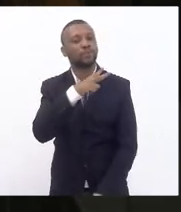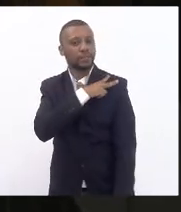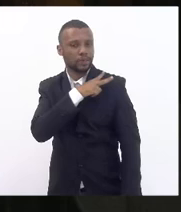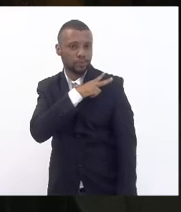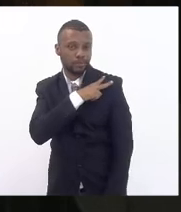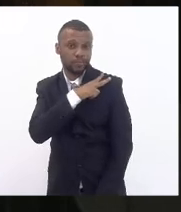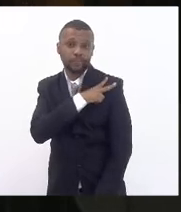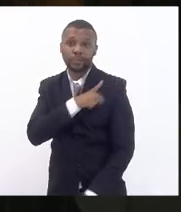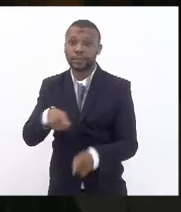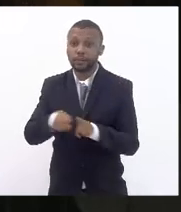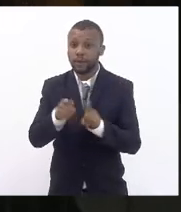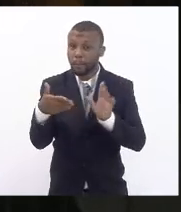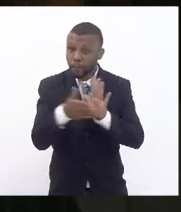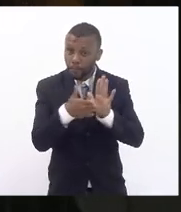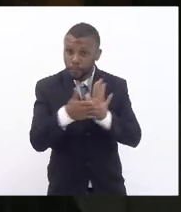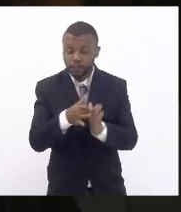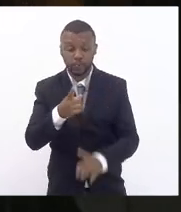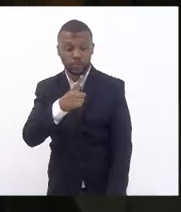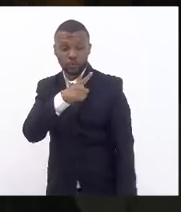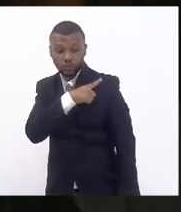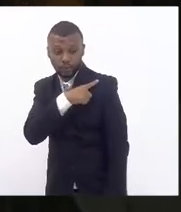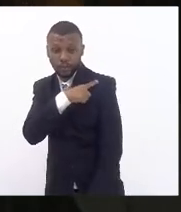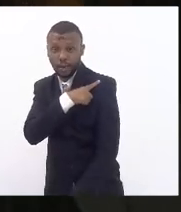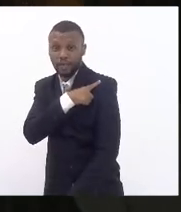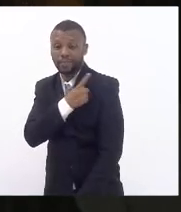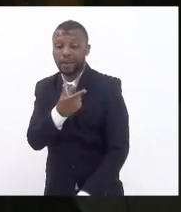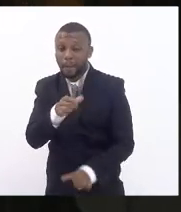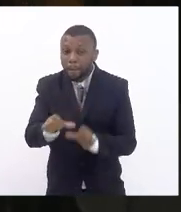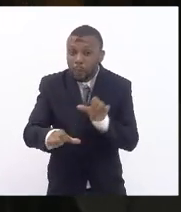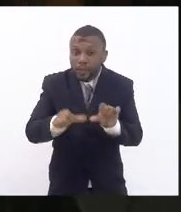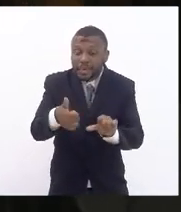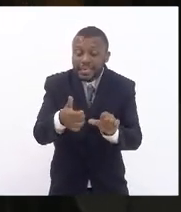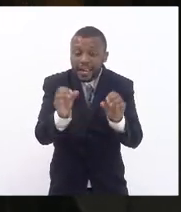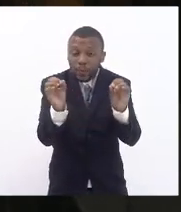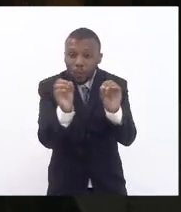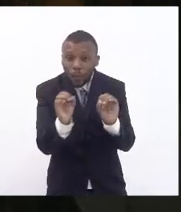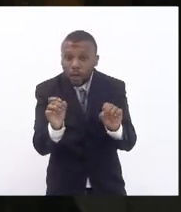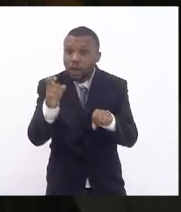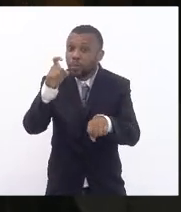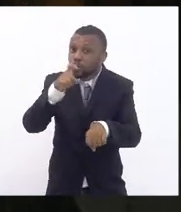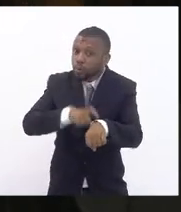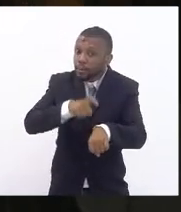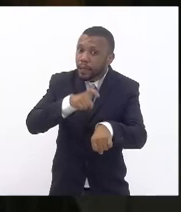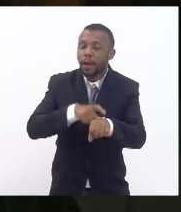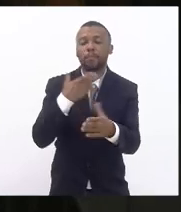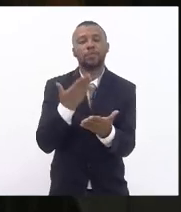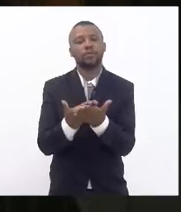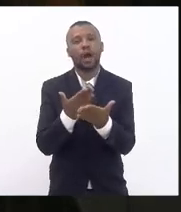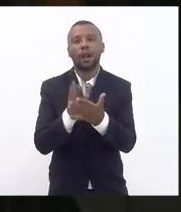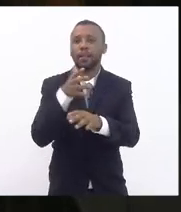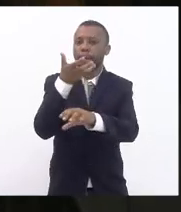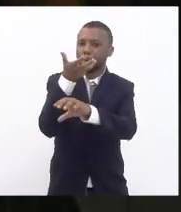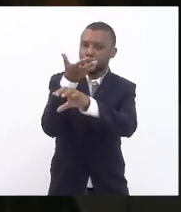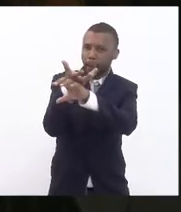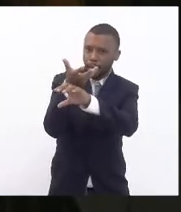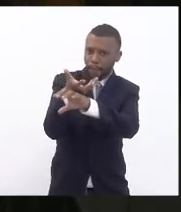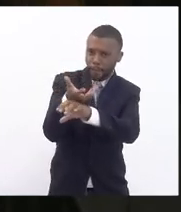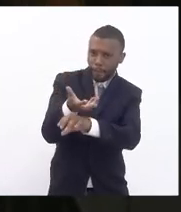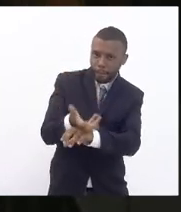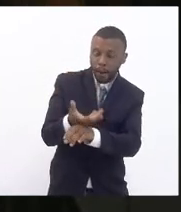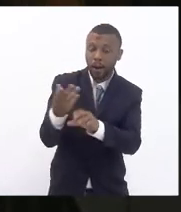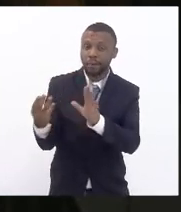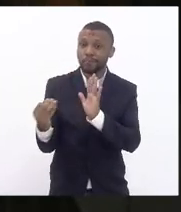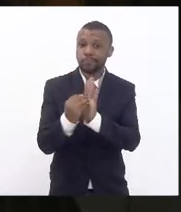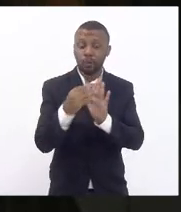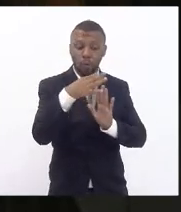primeiro ano do ensino médio não haja nenhuma mudança nos tempos de aula das disciplinas que constituem o currículo do